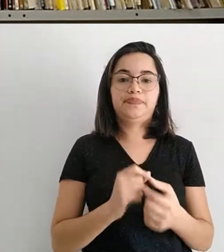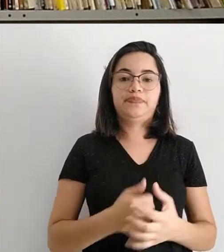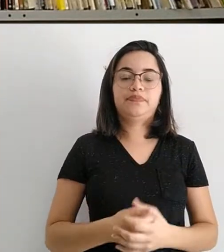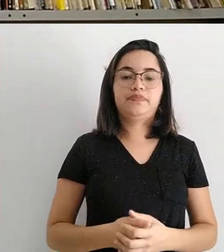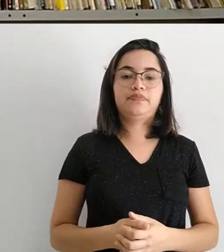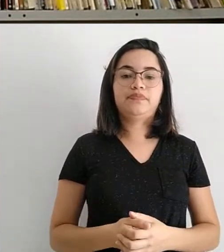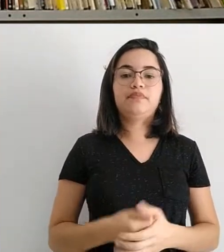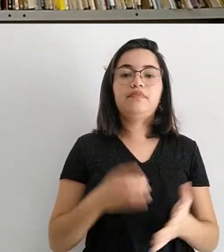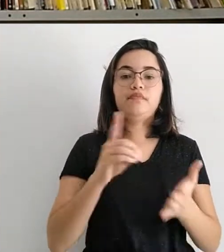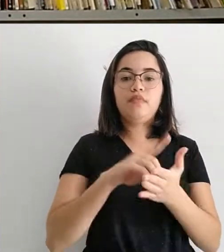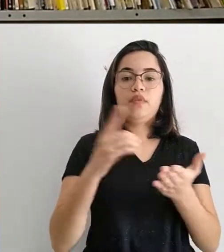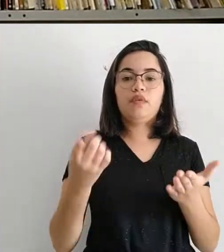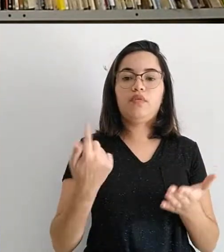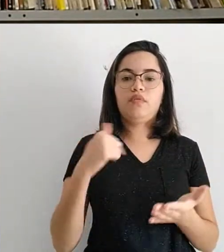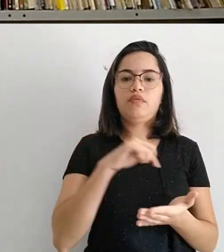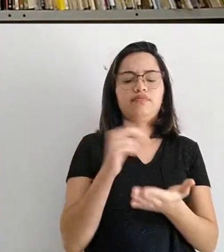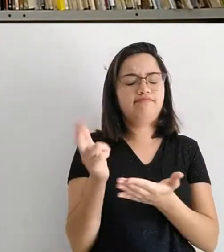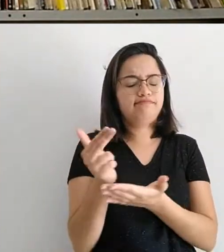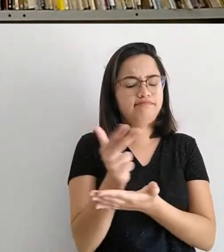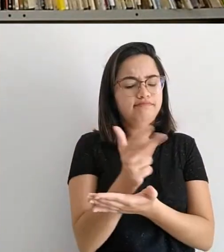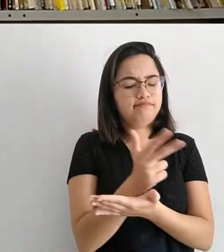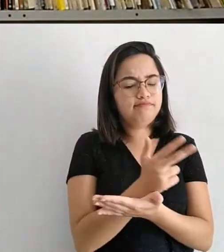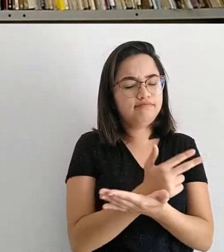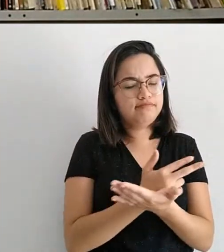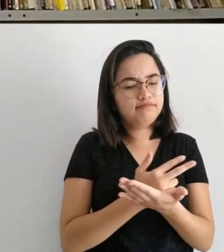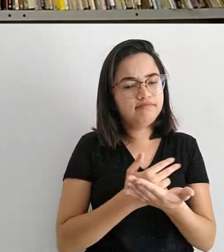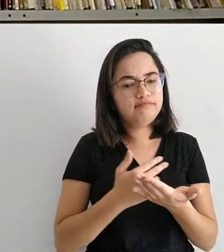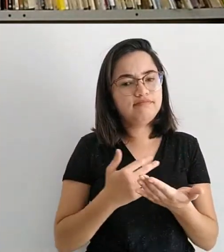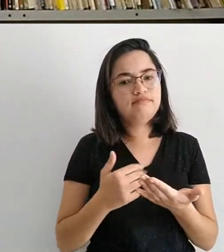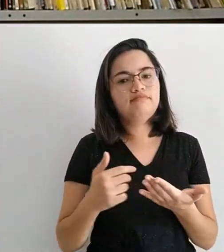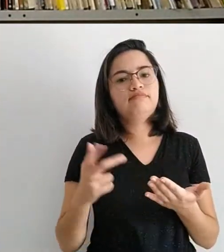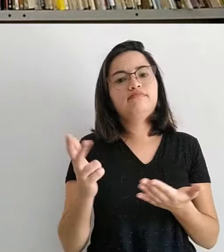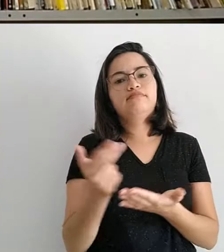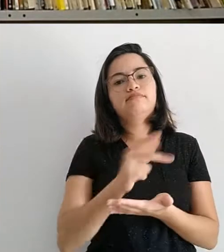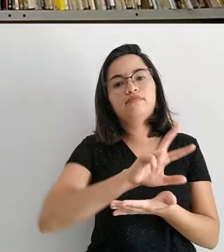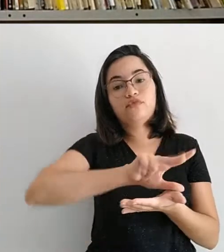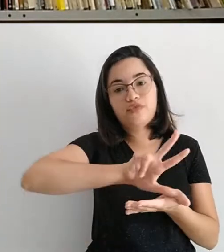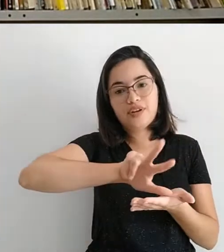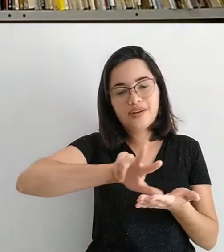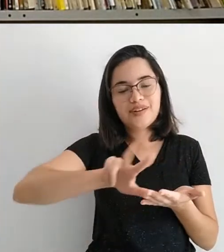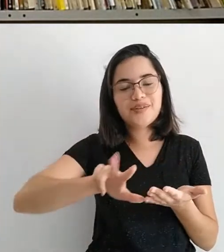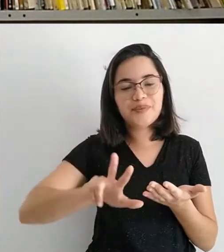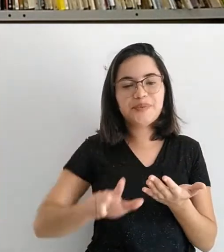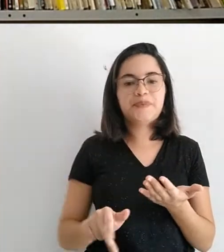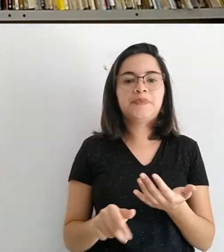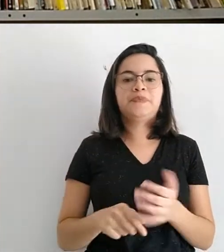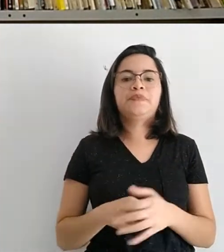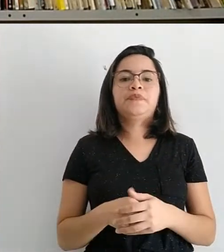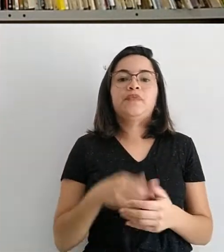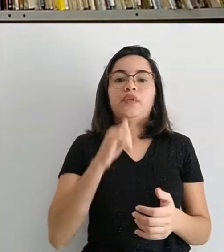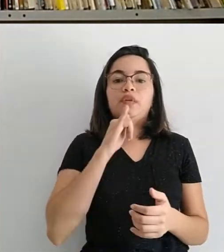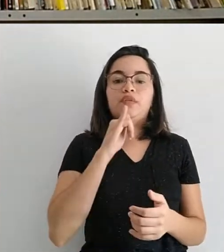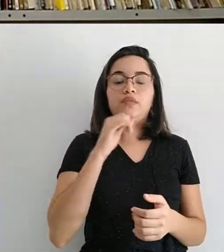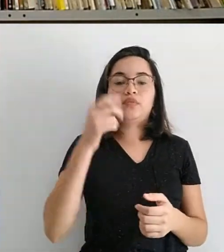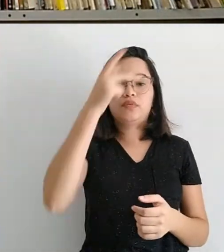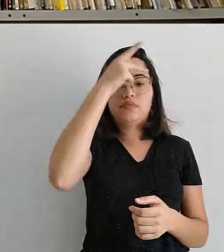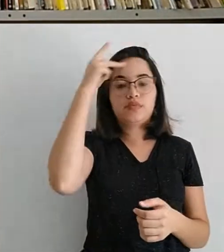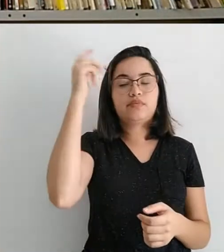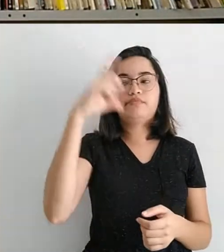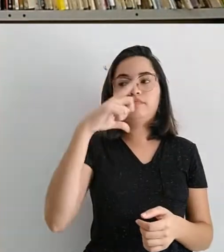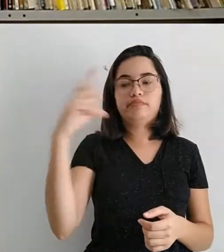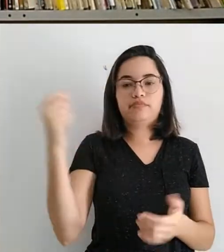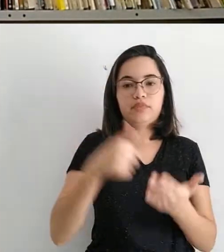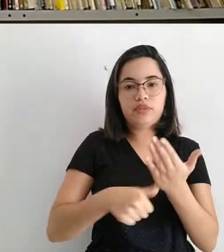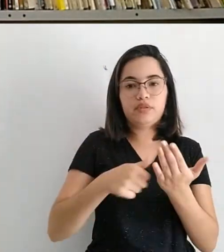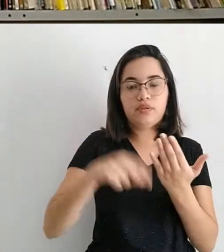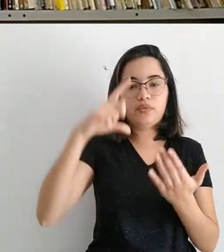posso fazer. Na Bíblia nós temos vários exemplos de pessoas que tentaram fugir de Deus.